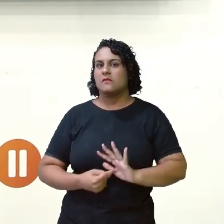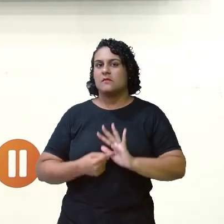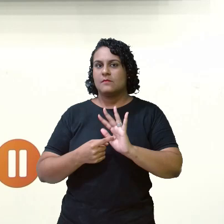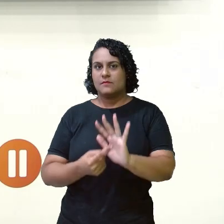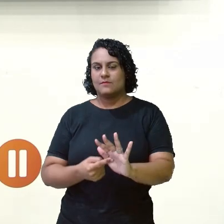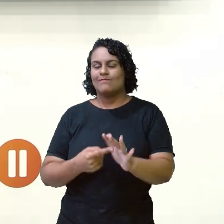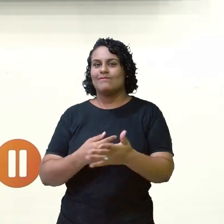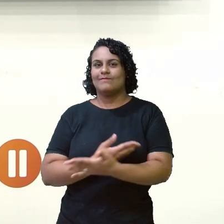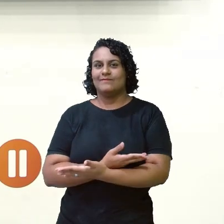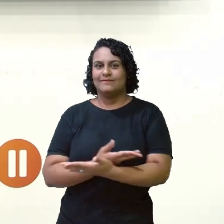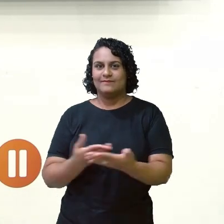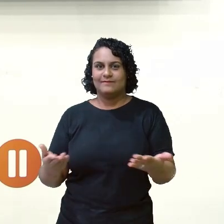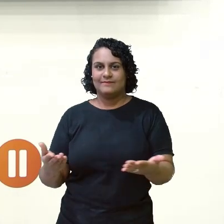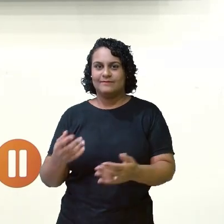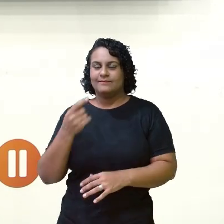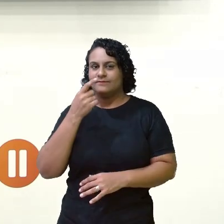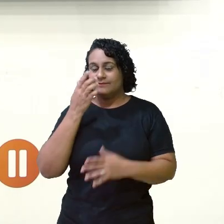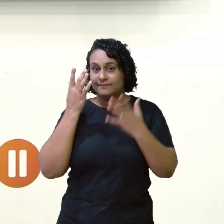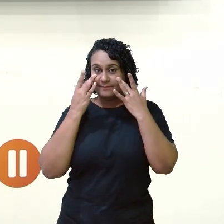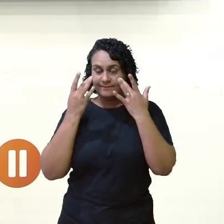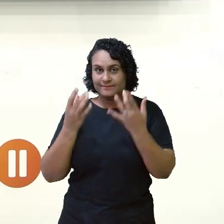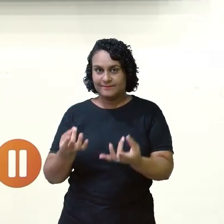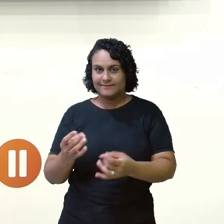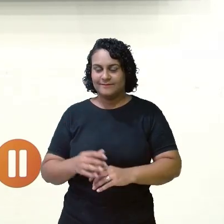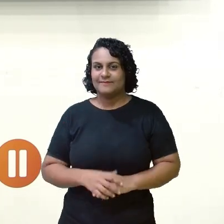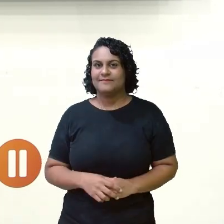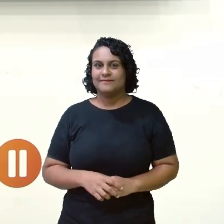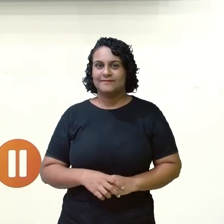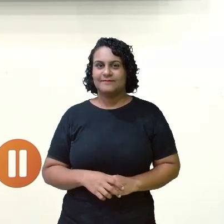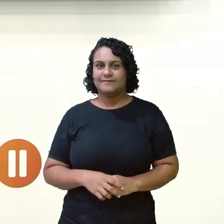trazer aqui para vocês. Presta bastante atenção.